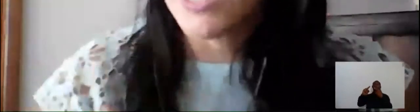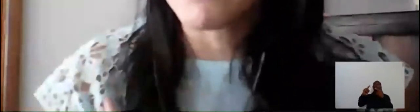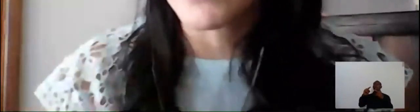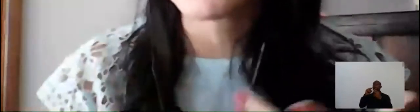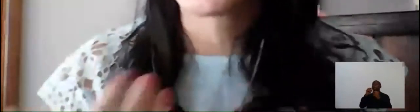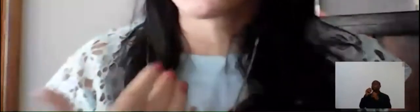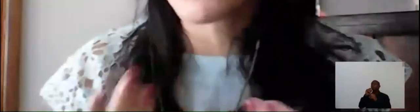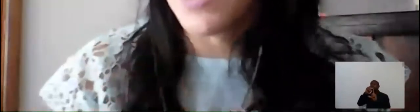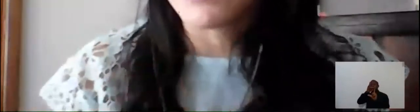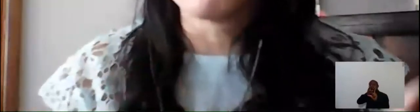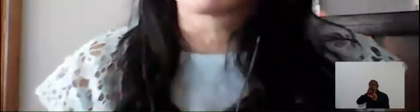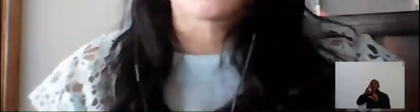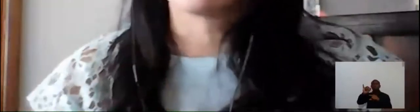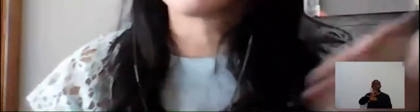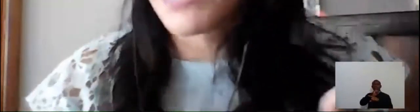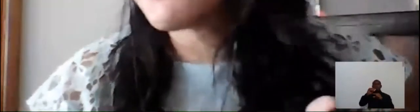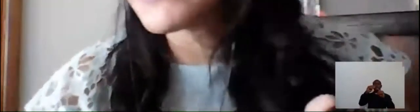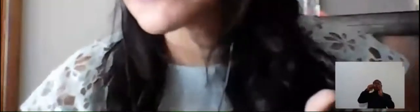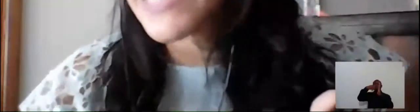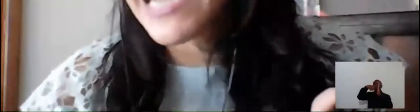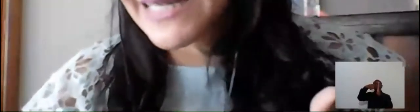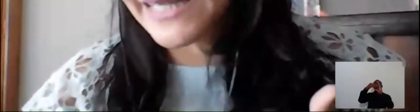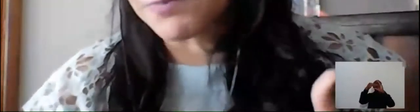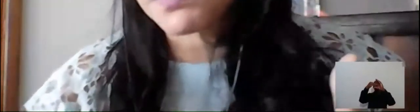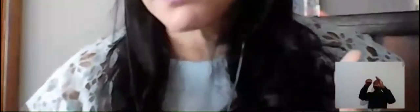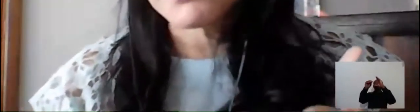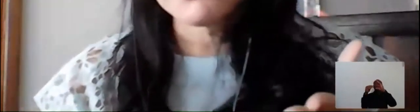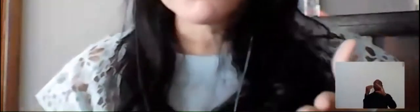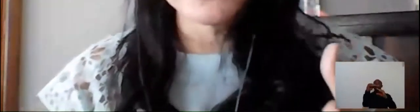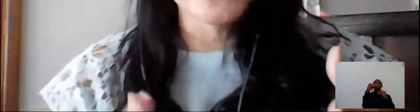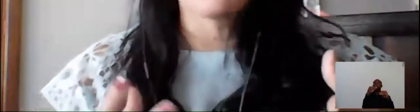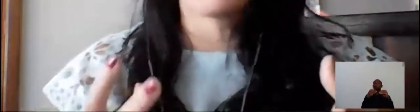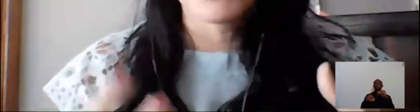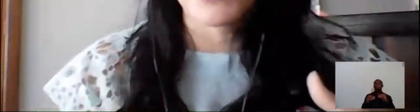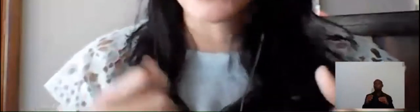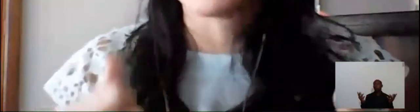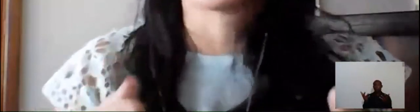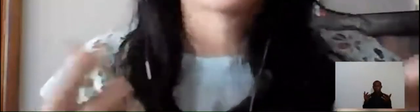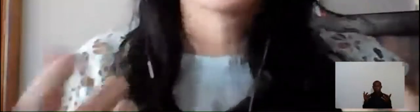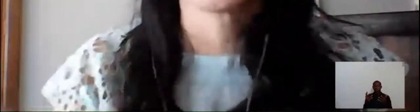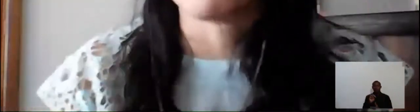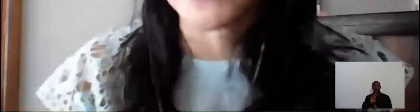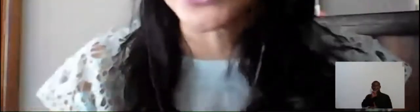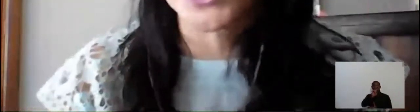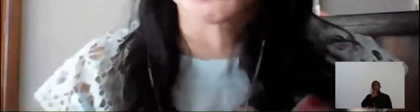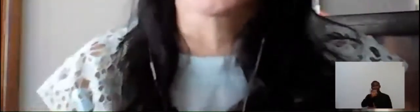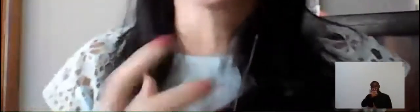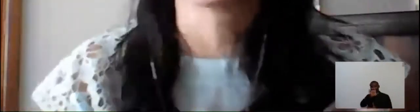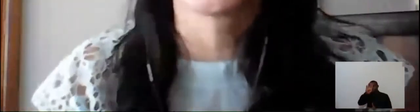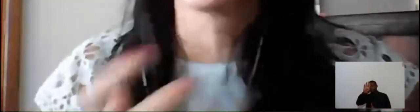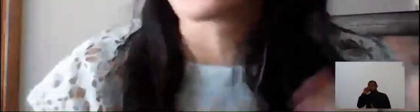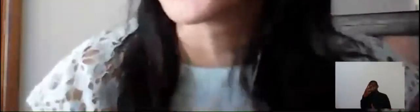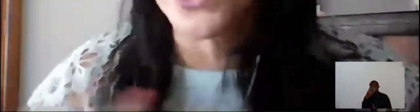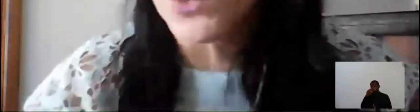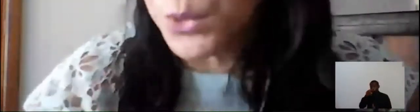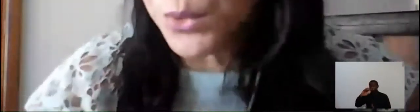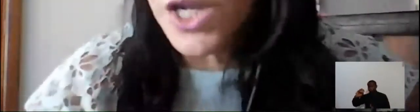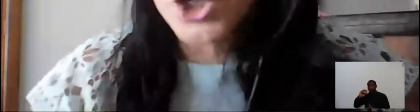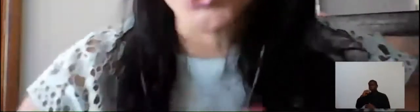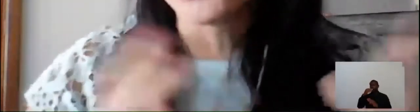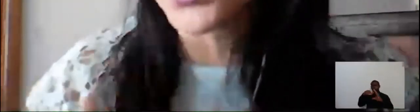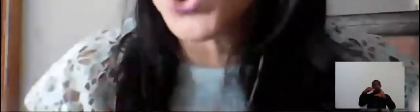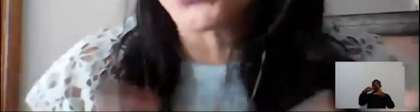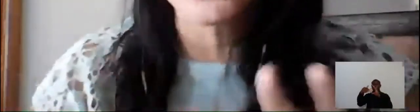compartilhar, colaborar, trocar, enviar mensagem, né? Enviar automaticamente, a gente construir aqui um